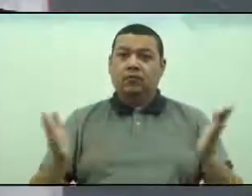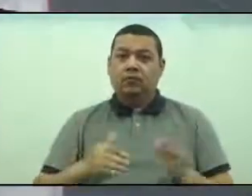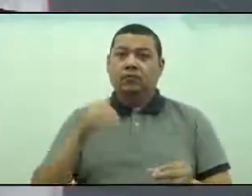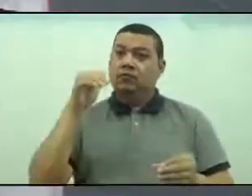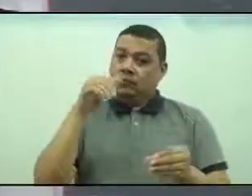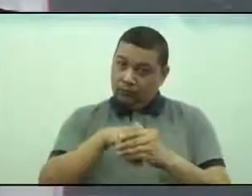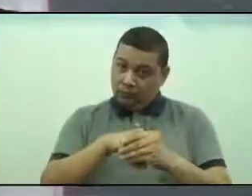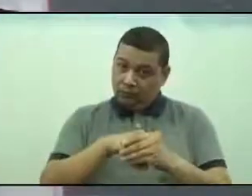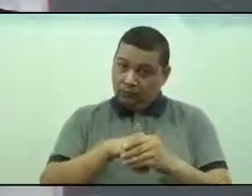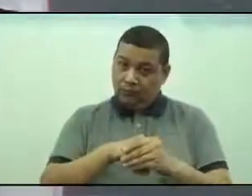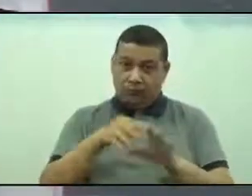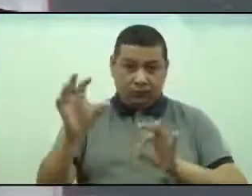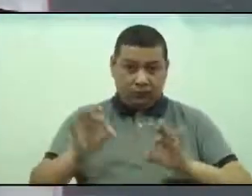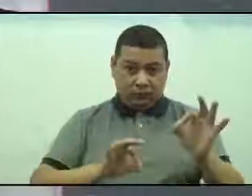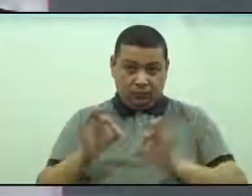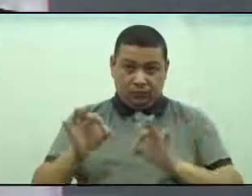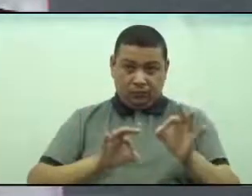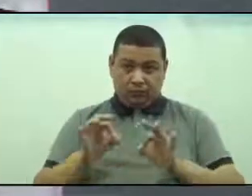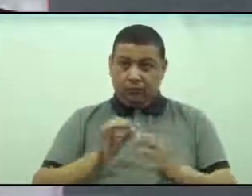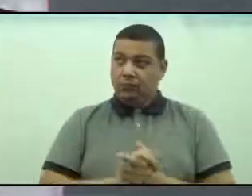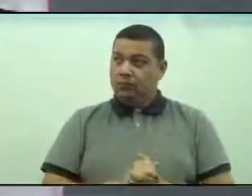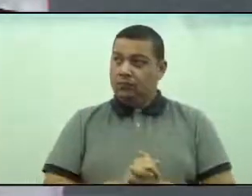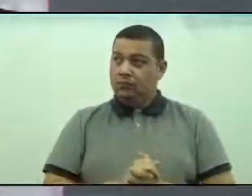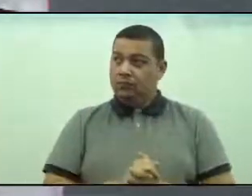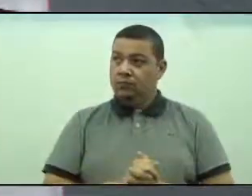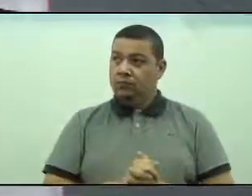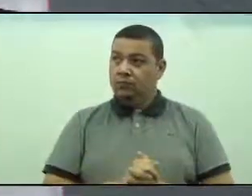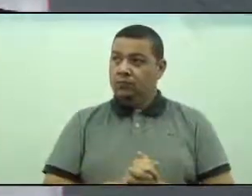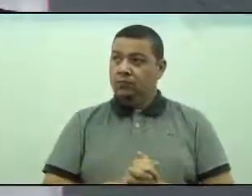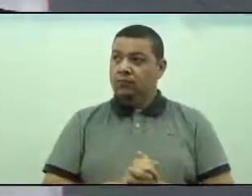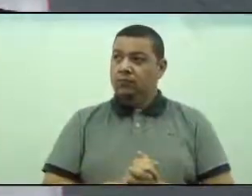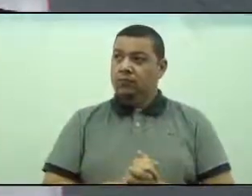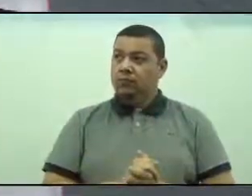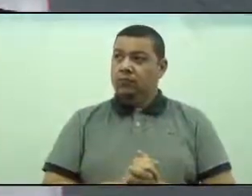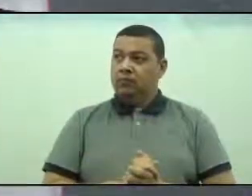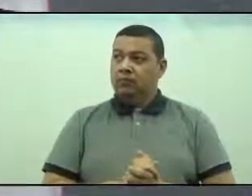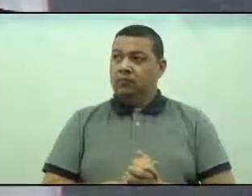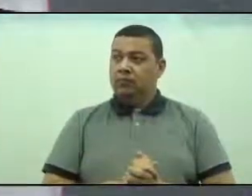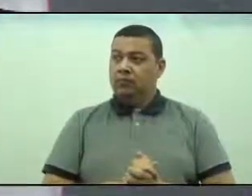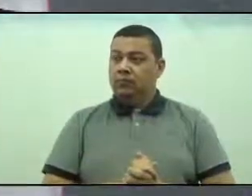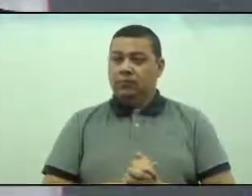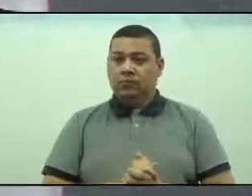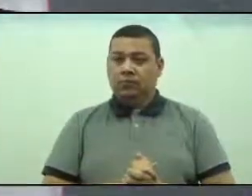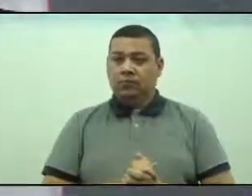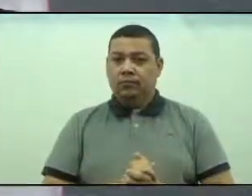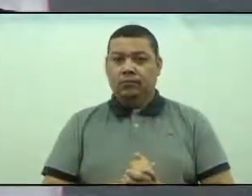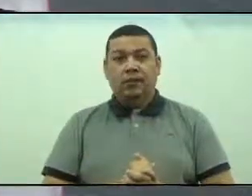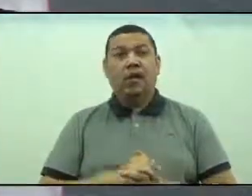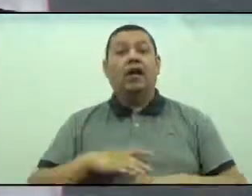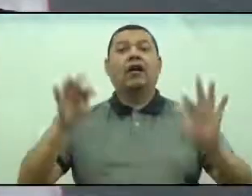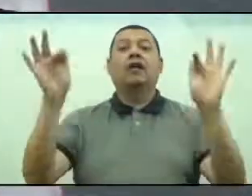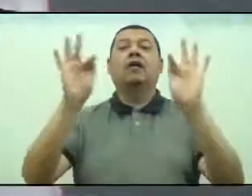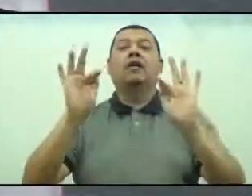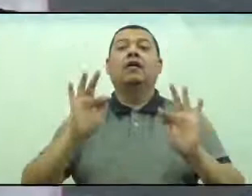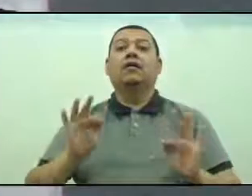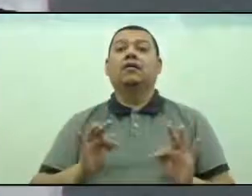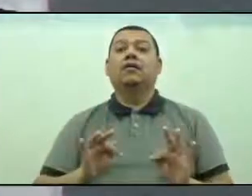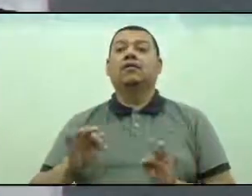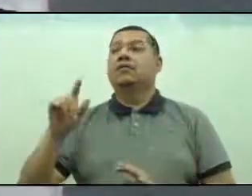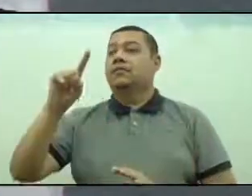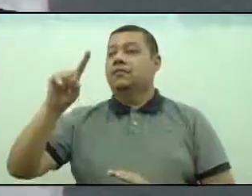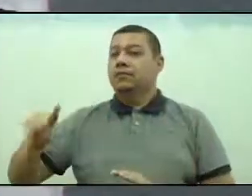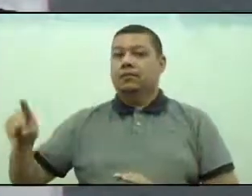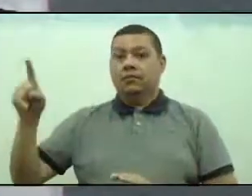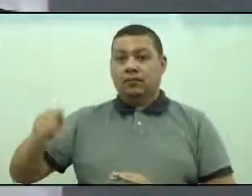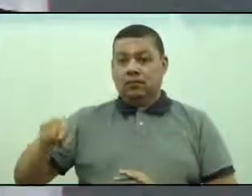do projeto que o prefeito teria votado sobre os professores. Fico feliz, acredito que o veto hoje vai ser